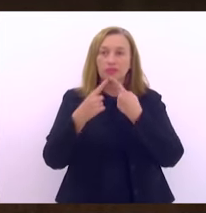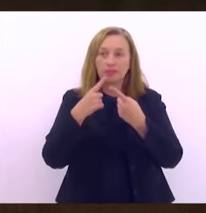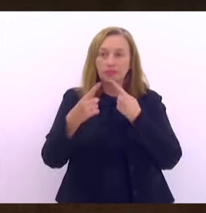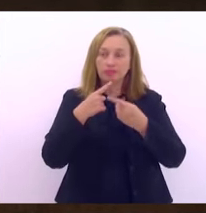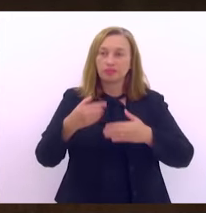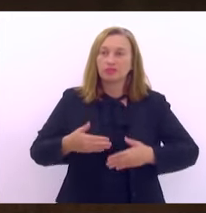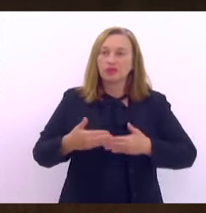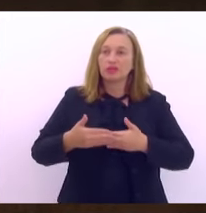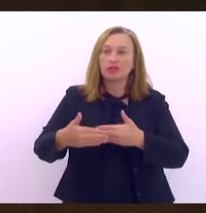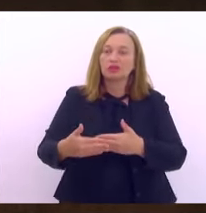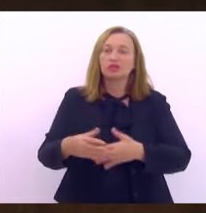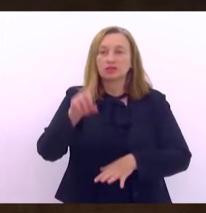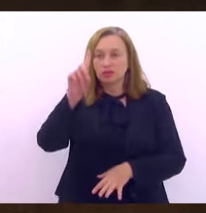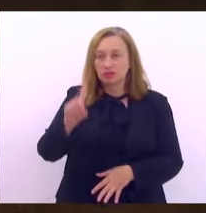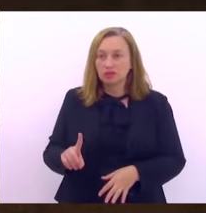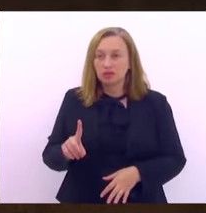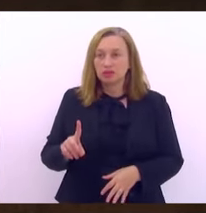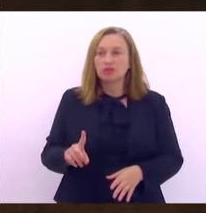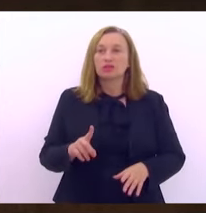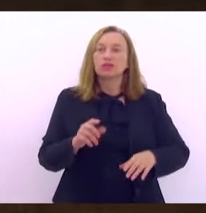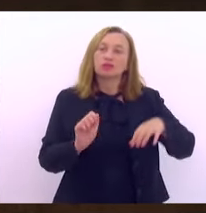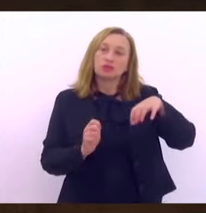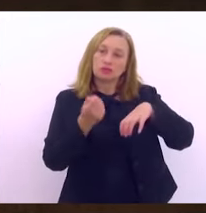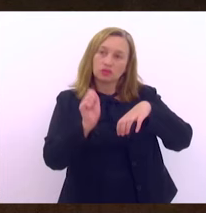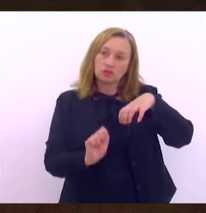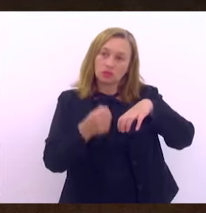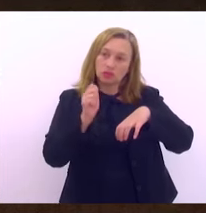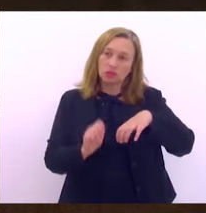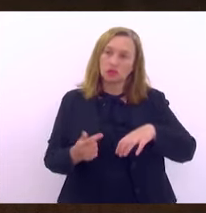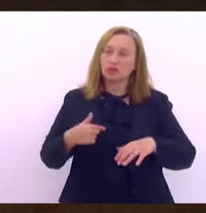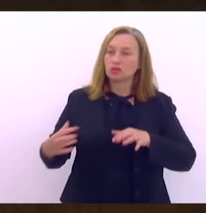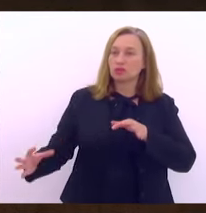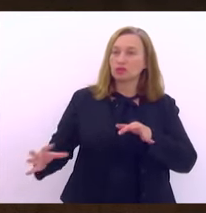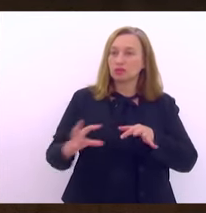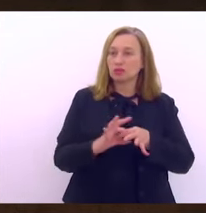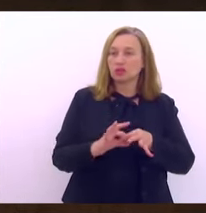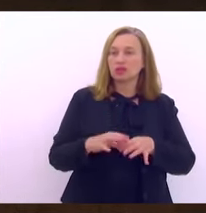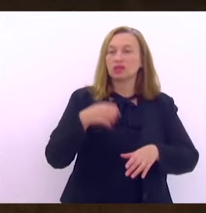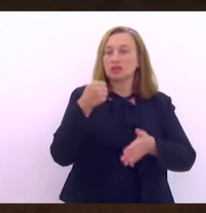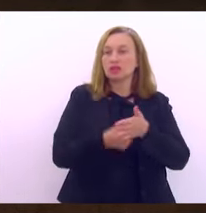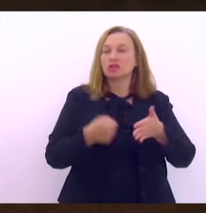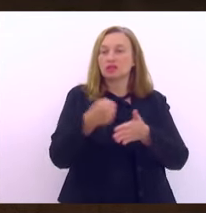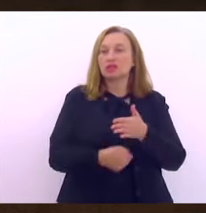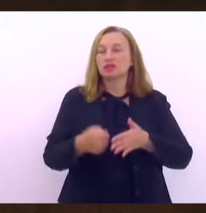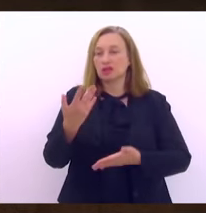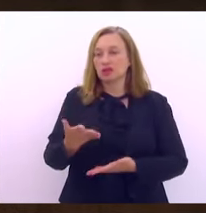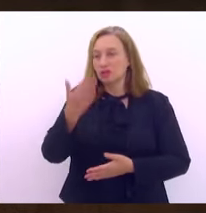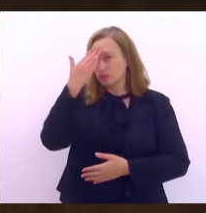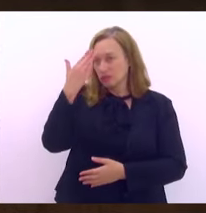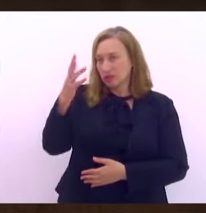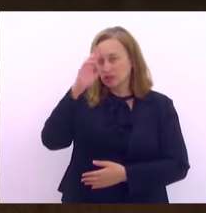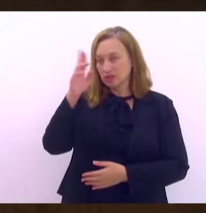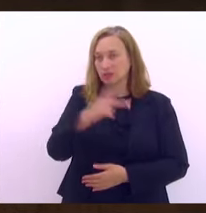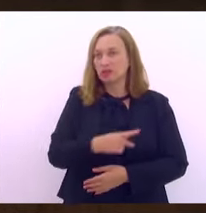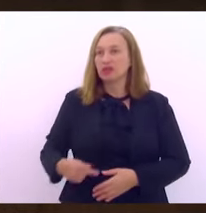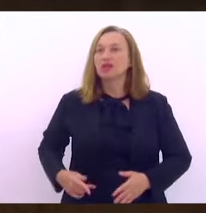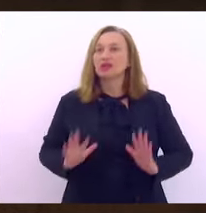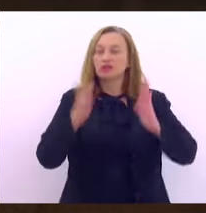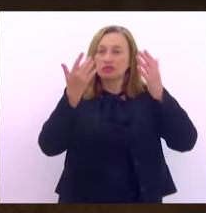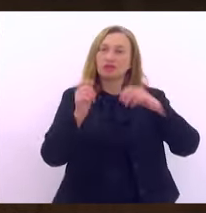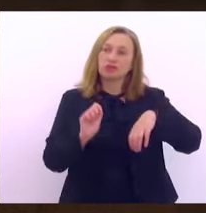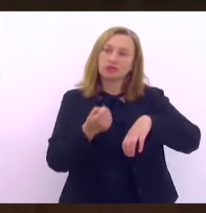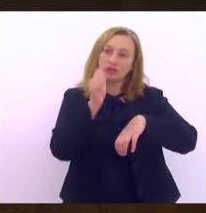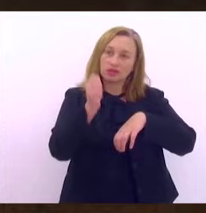gente avançar na garantia de direitos do povo quilombola. Eu sou uma aliada nessa luta. É isso, presidente, muito obrigada. Viva o povo